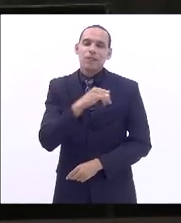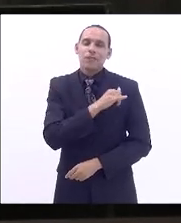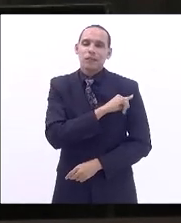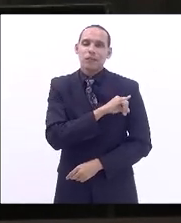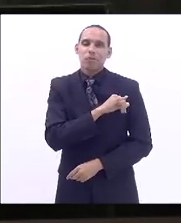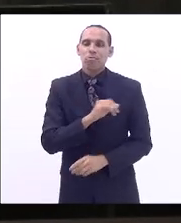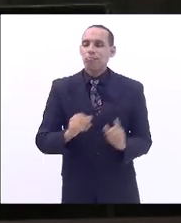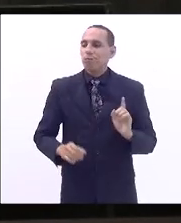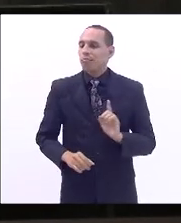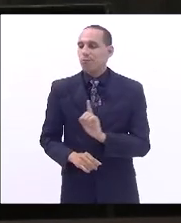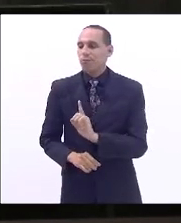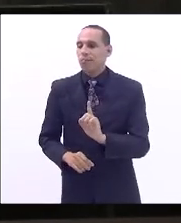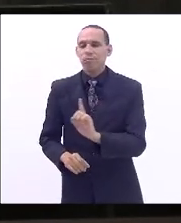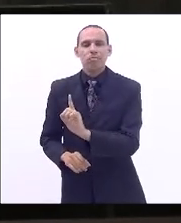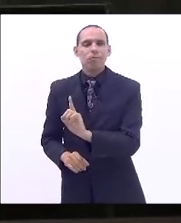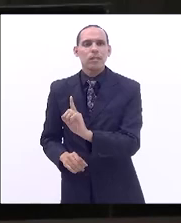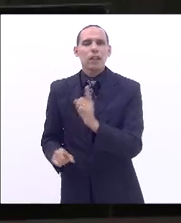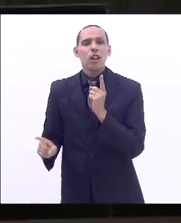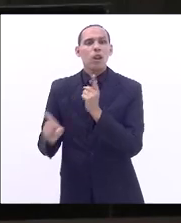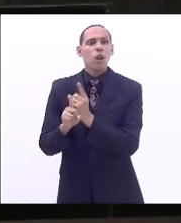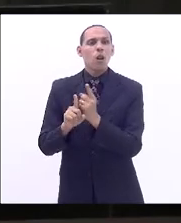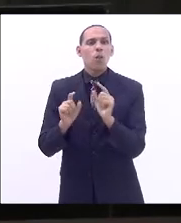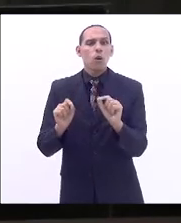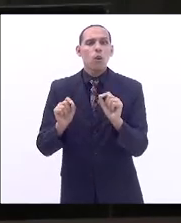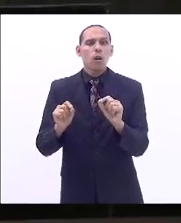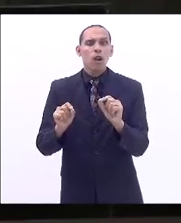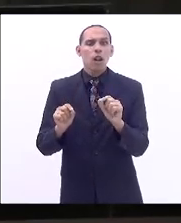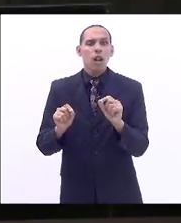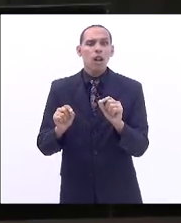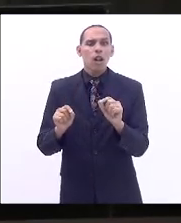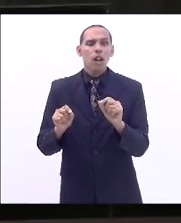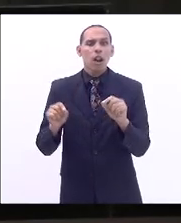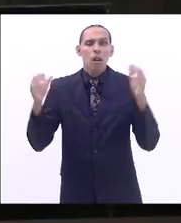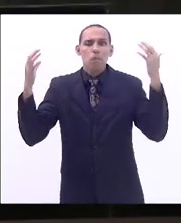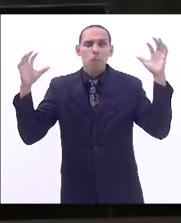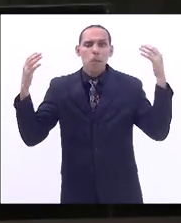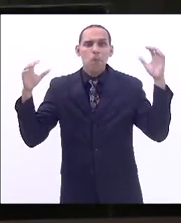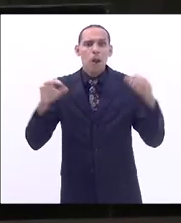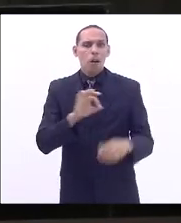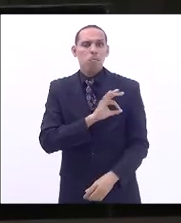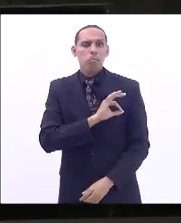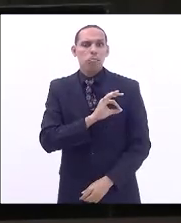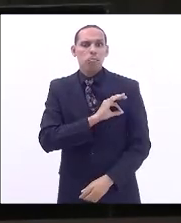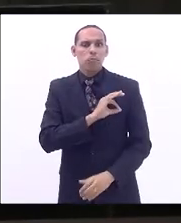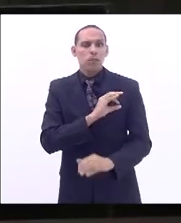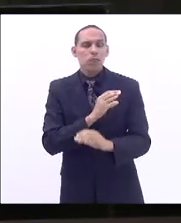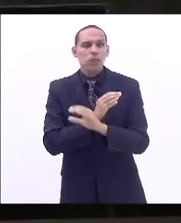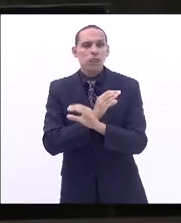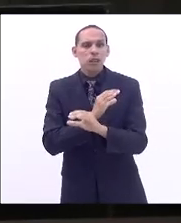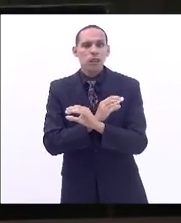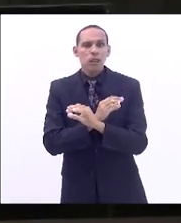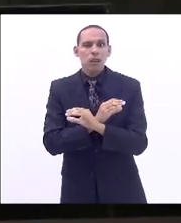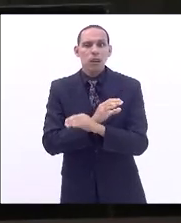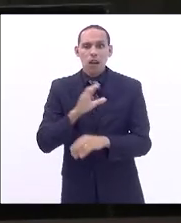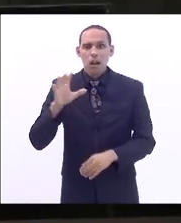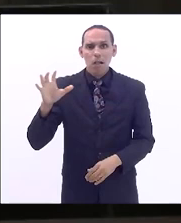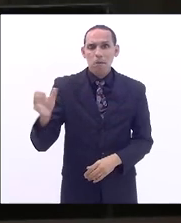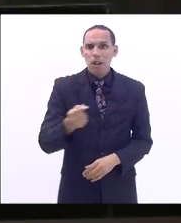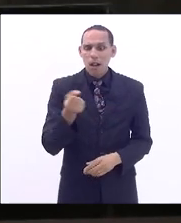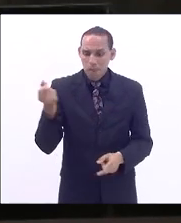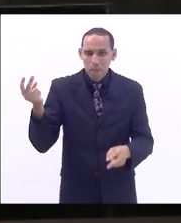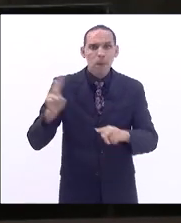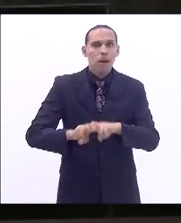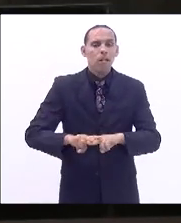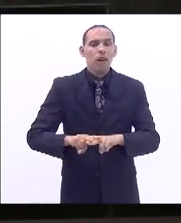chegando ao local encontrou apenas duas viaturas e policiais civis que lhe deram a